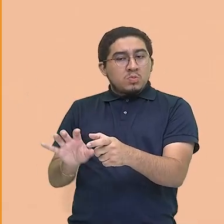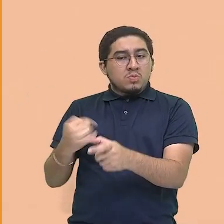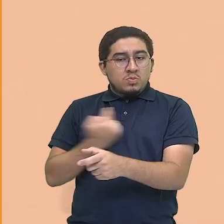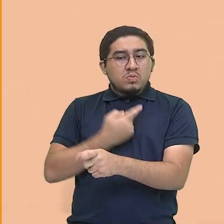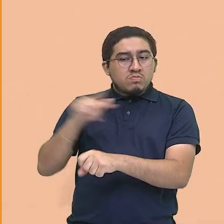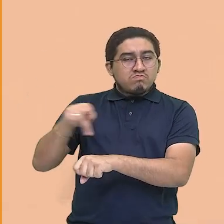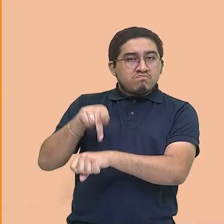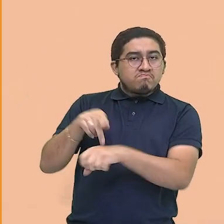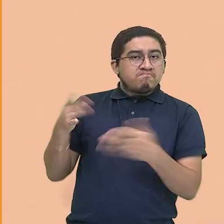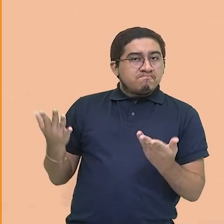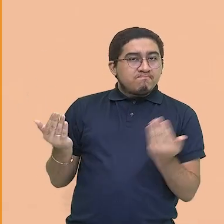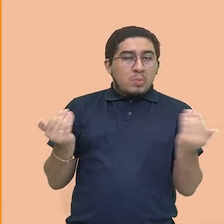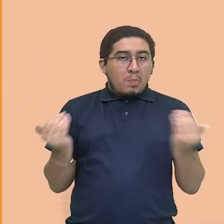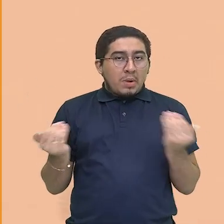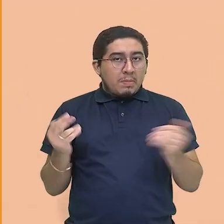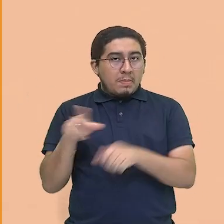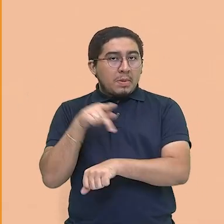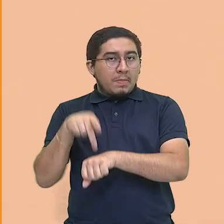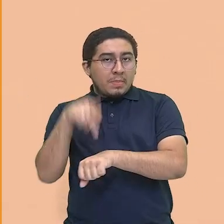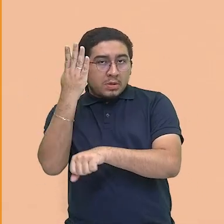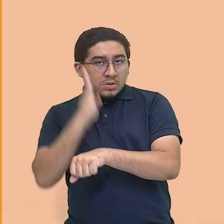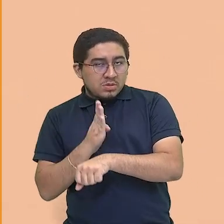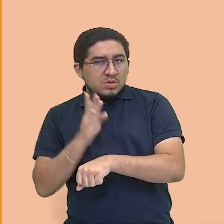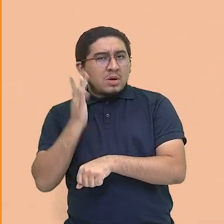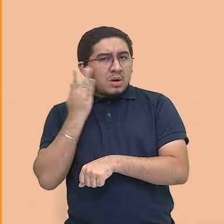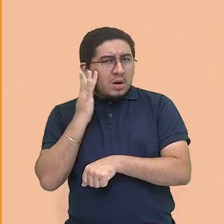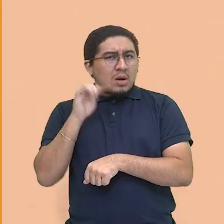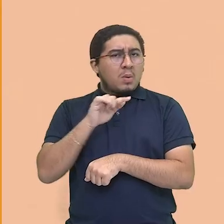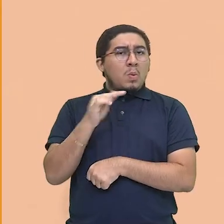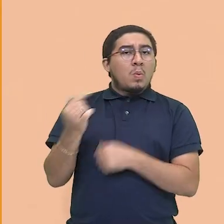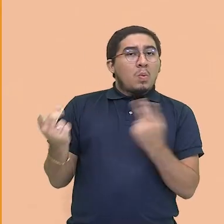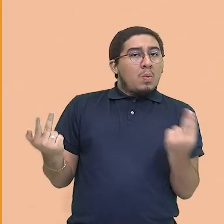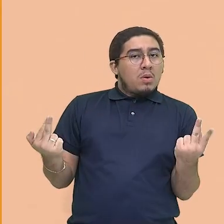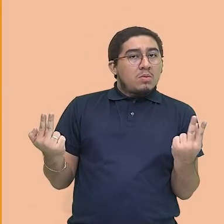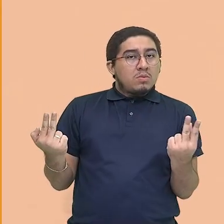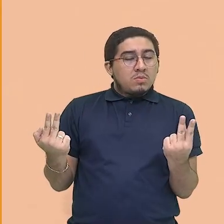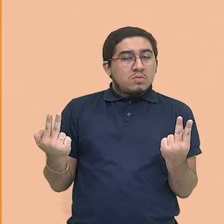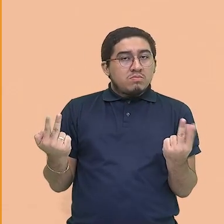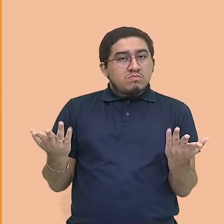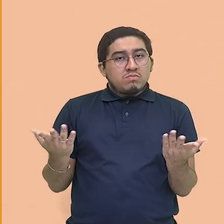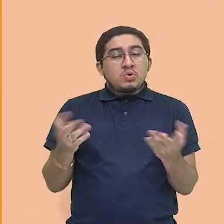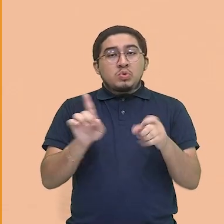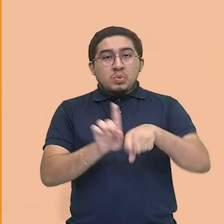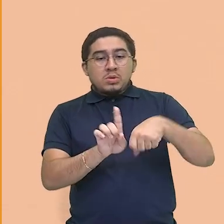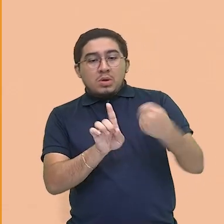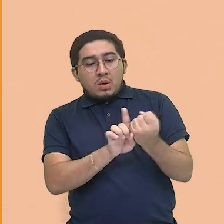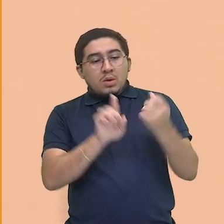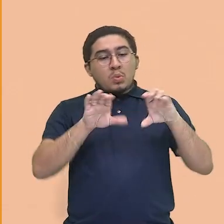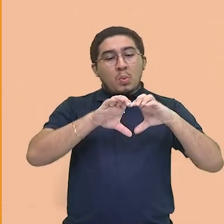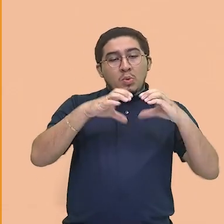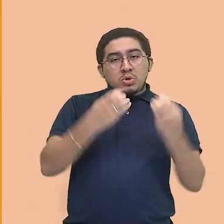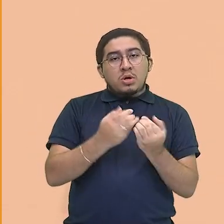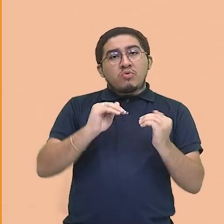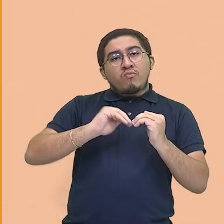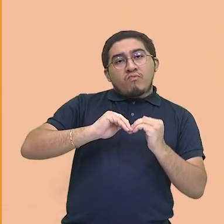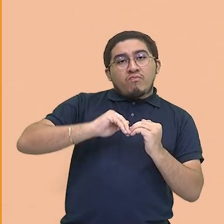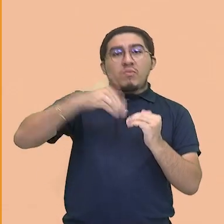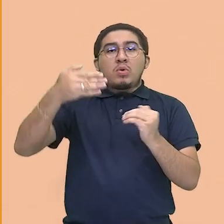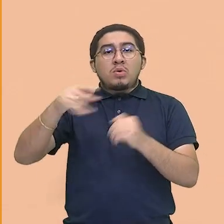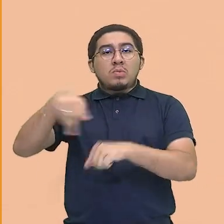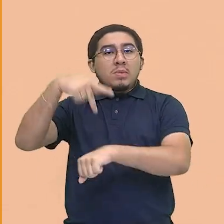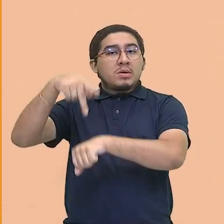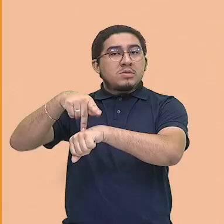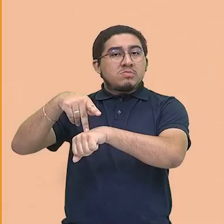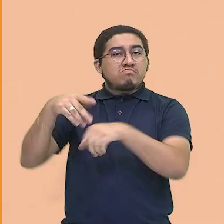nosso país, do Brasil? Será que é igual a outra sociedade, comunidade, fora do nosso